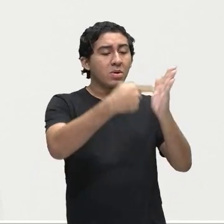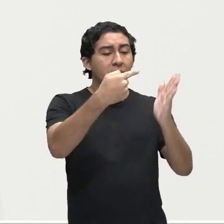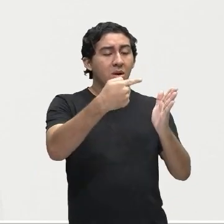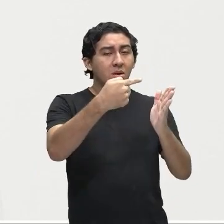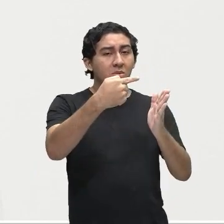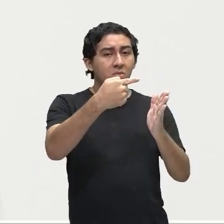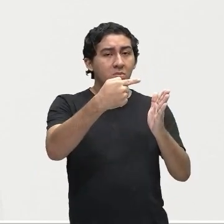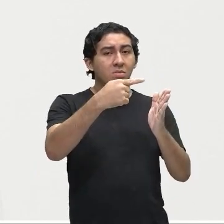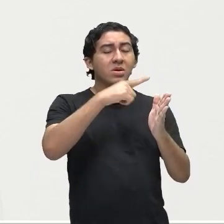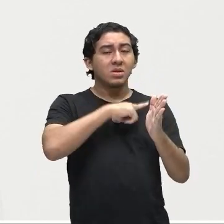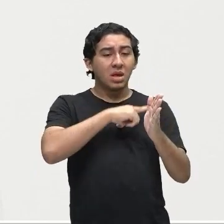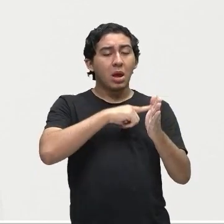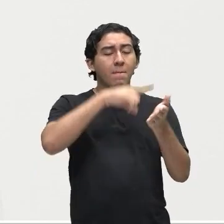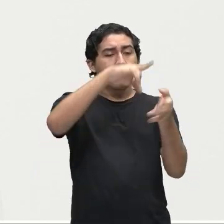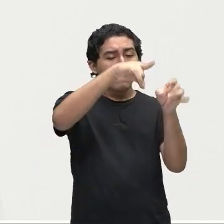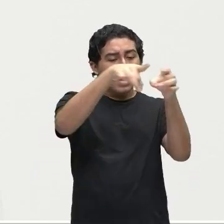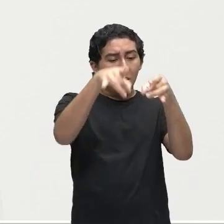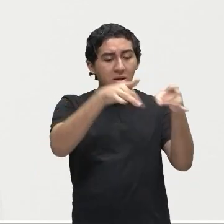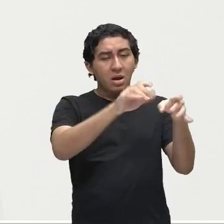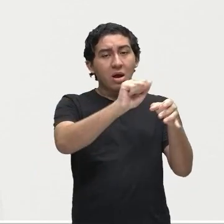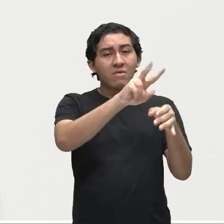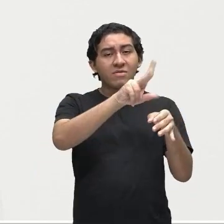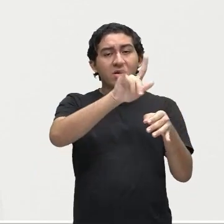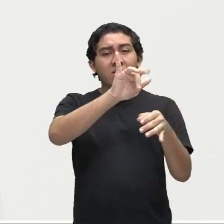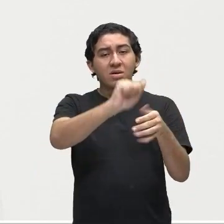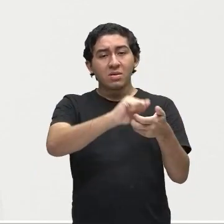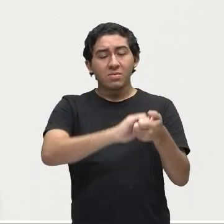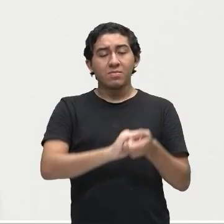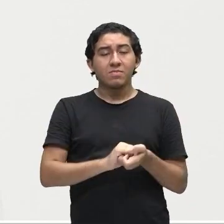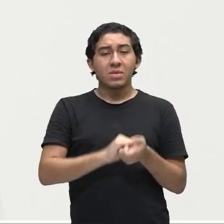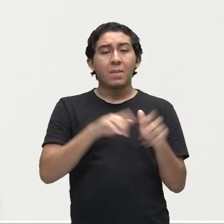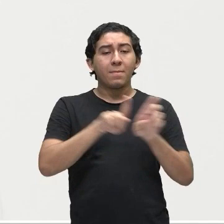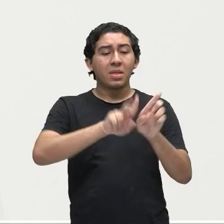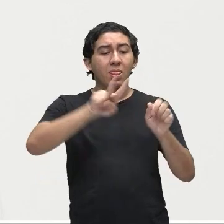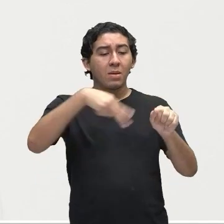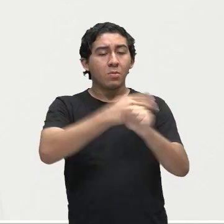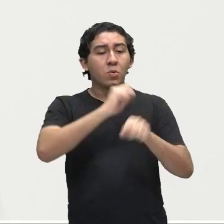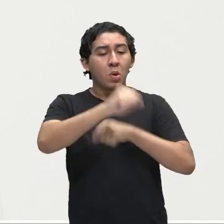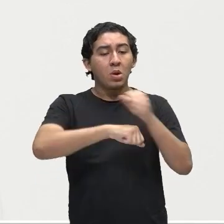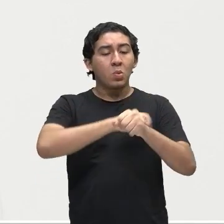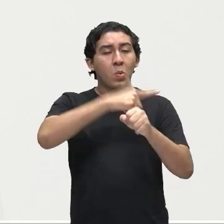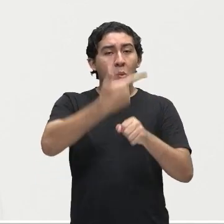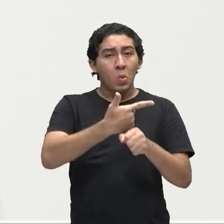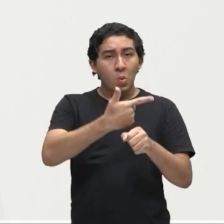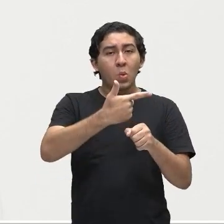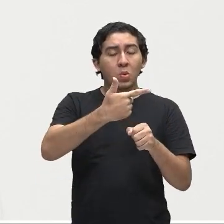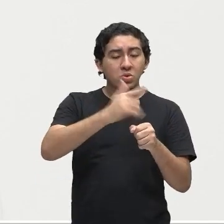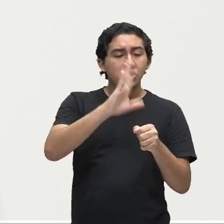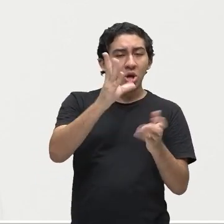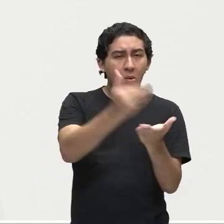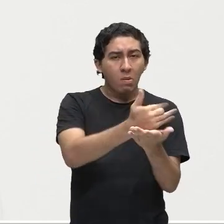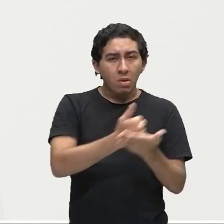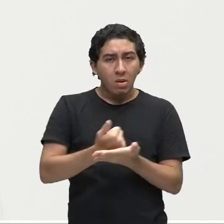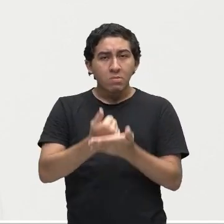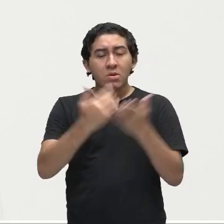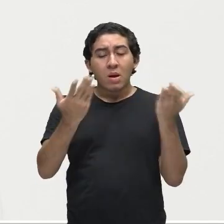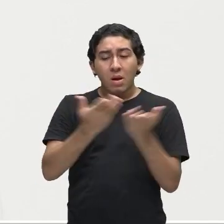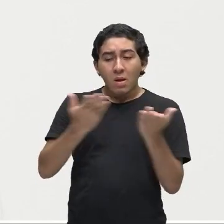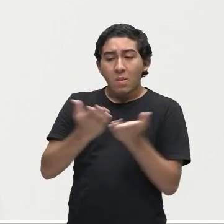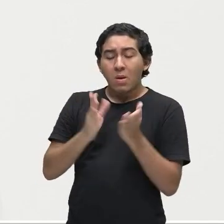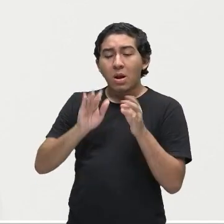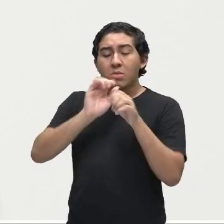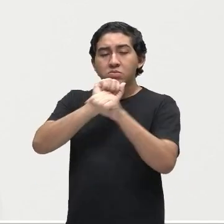No segundo ano, eu vou deixar este campo repousar. No terceiro ano, agora eu já vou plantar